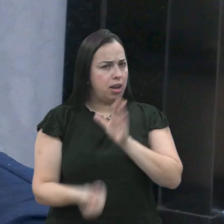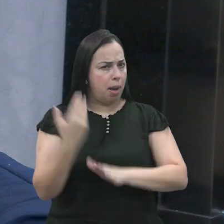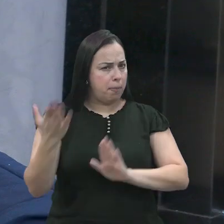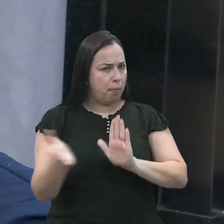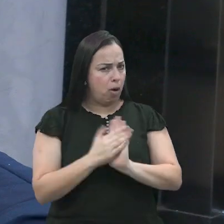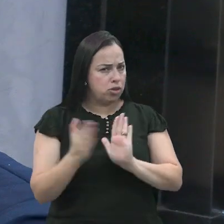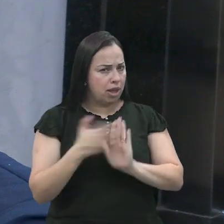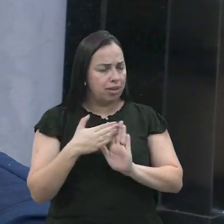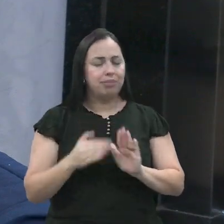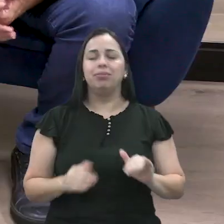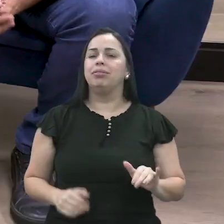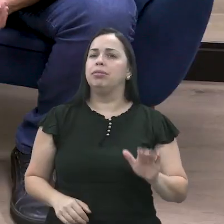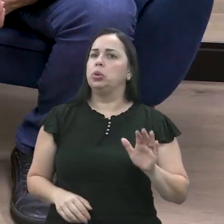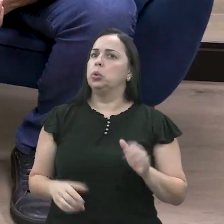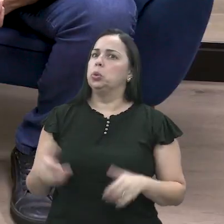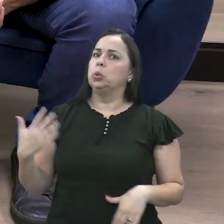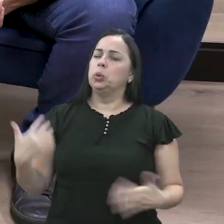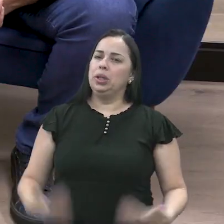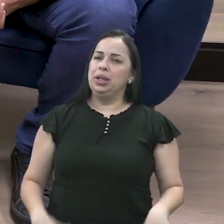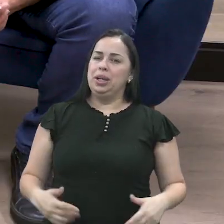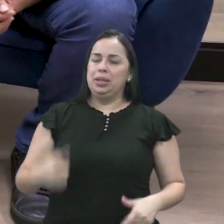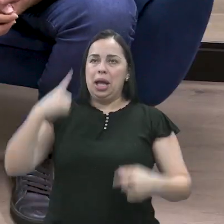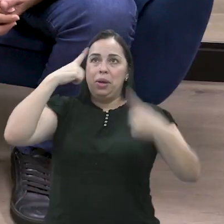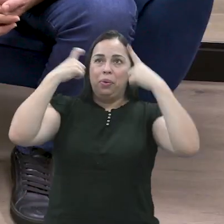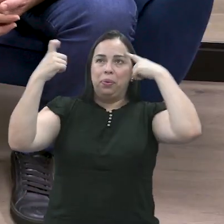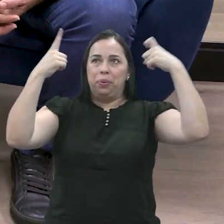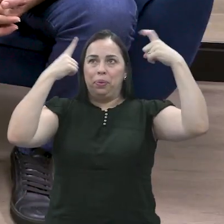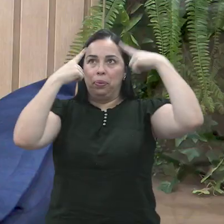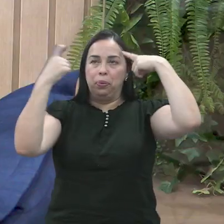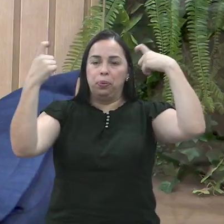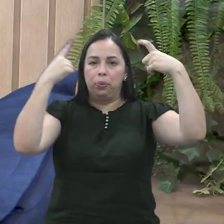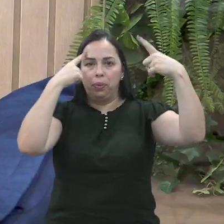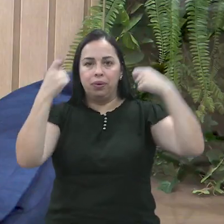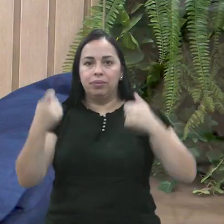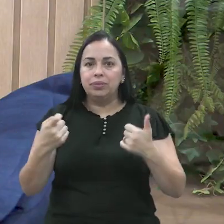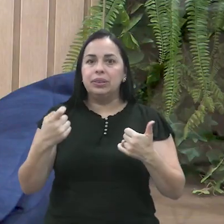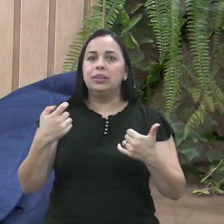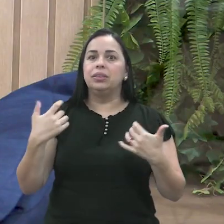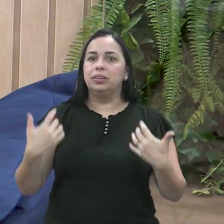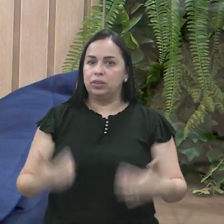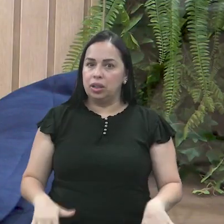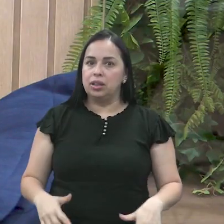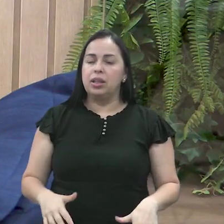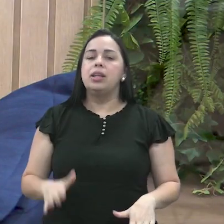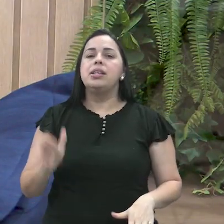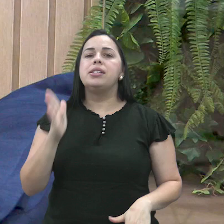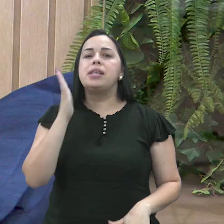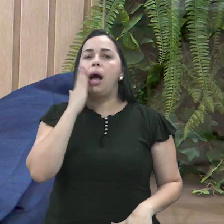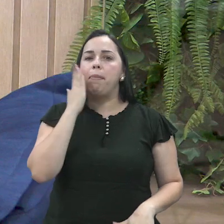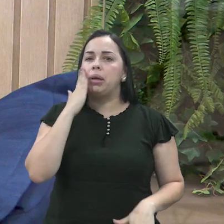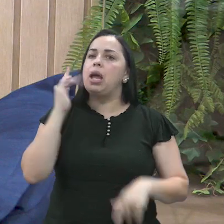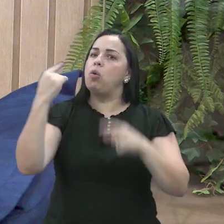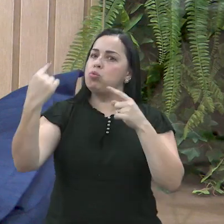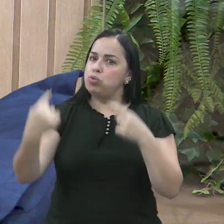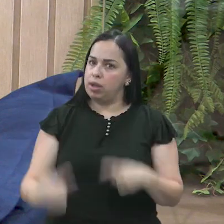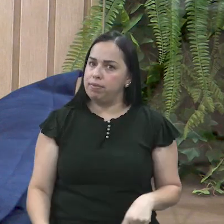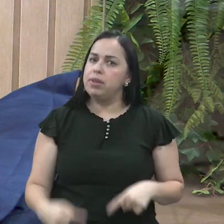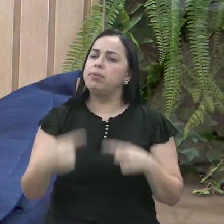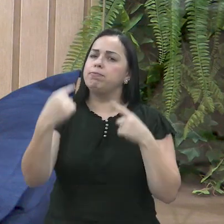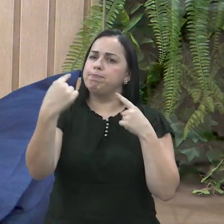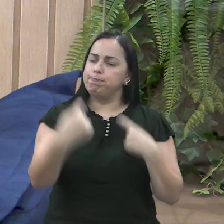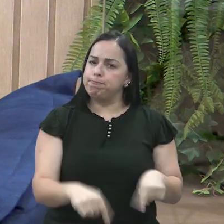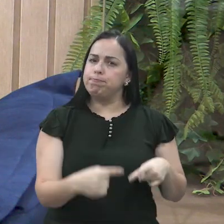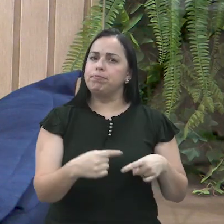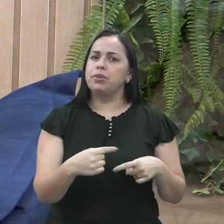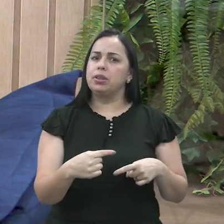esse primeiro mandato aqui na casa? Sim, muitas propostas, né? A gente tem um volume de ideias e sabe o quanto é o